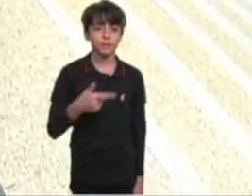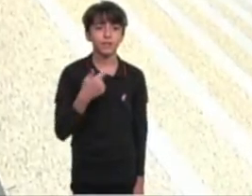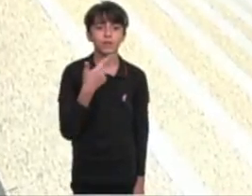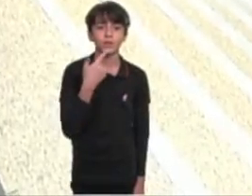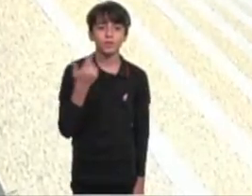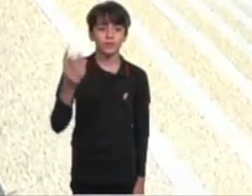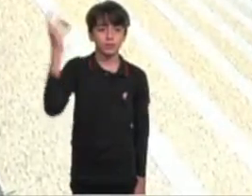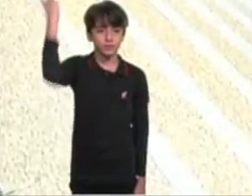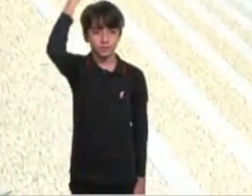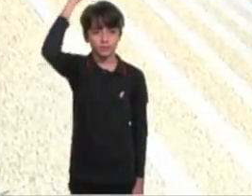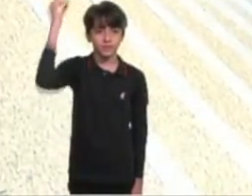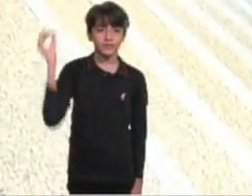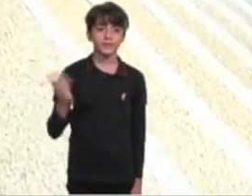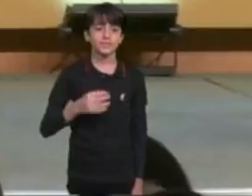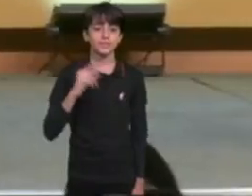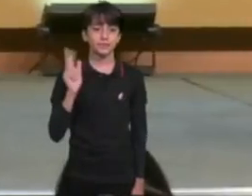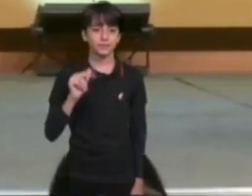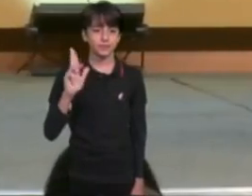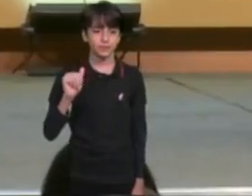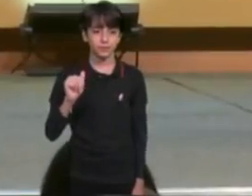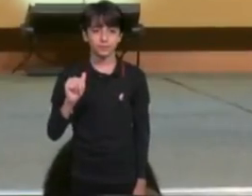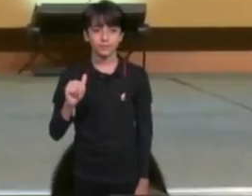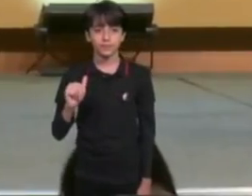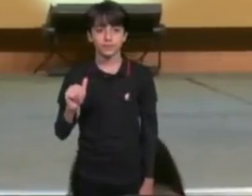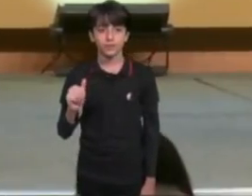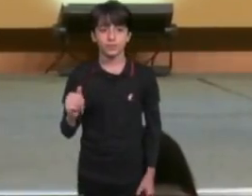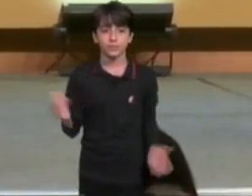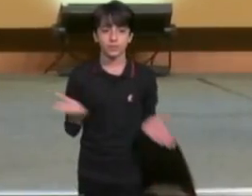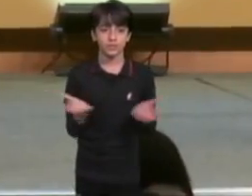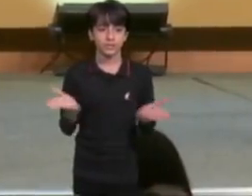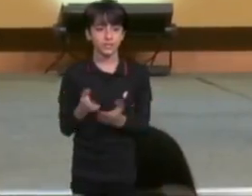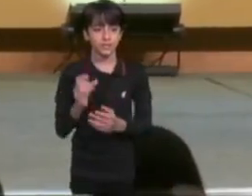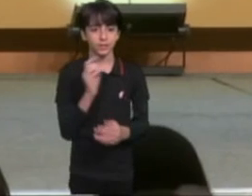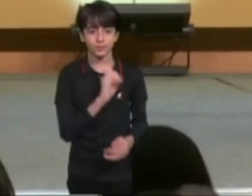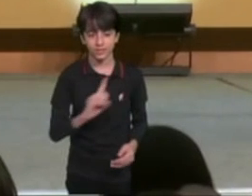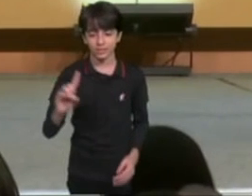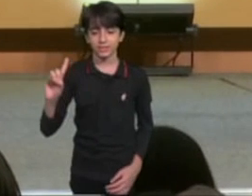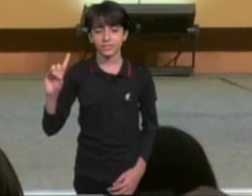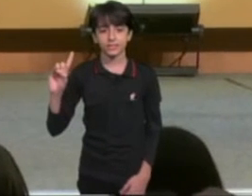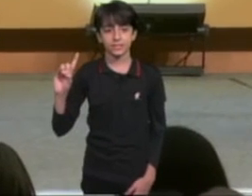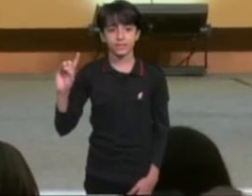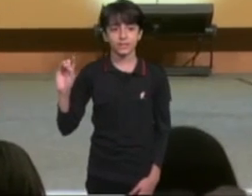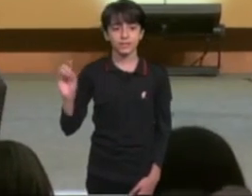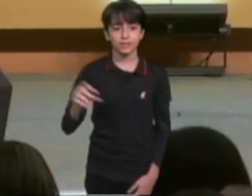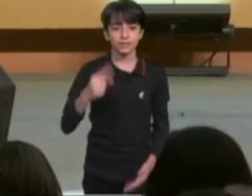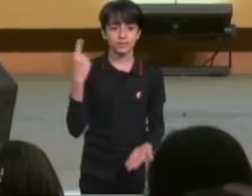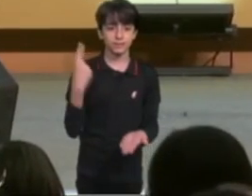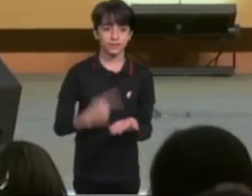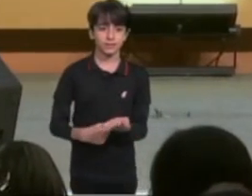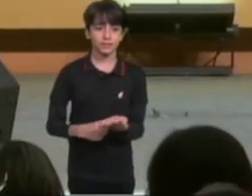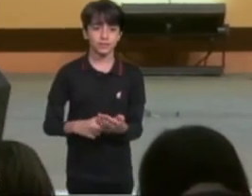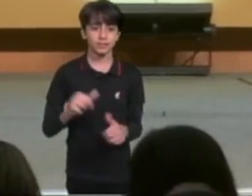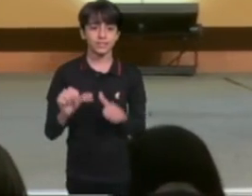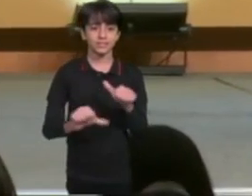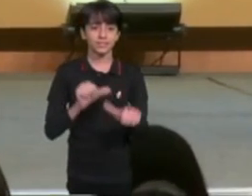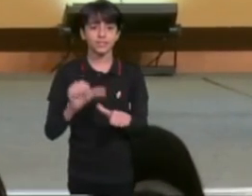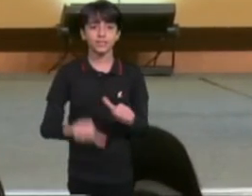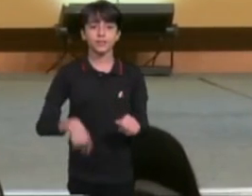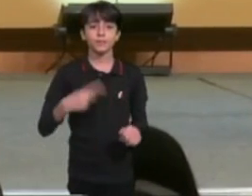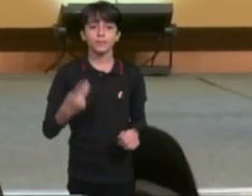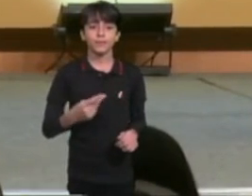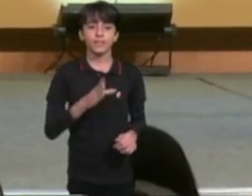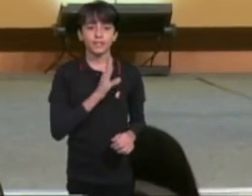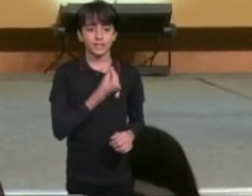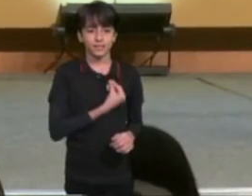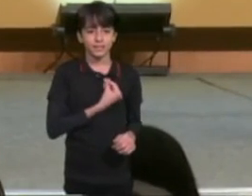Santo se comunicou porque tá falando com você aqui hoje é o dia esse é o dia que Deus marcou para mudar tua vida para te libertar para